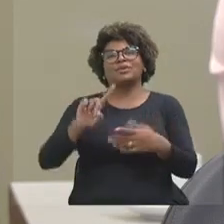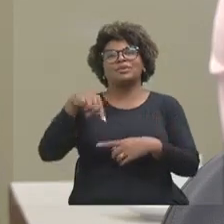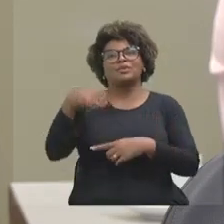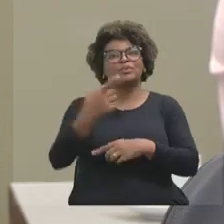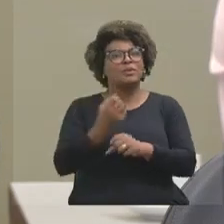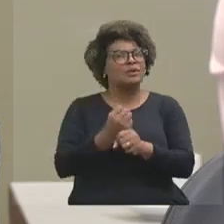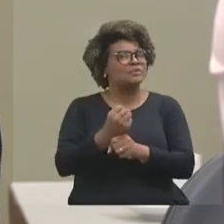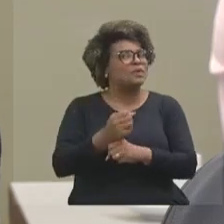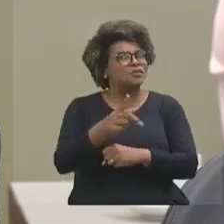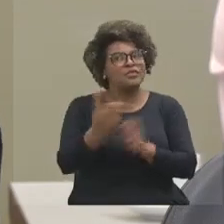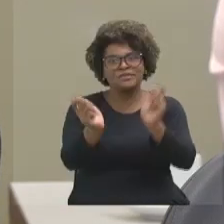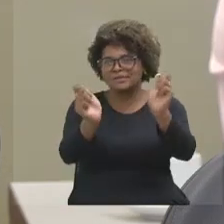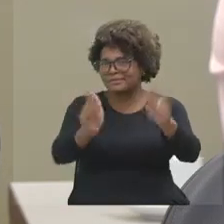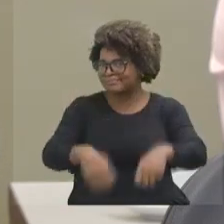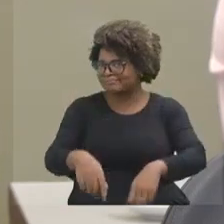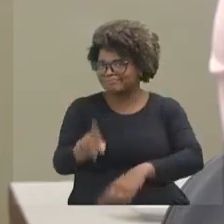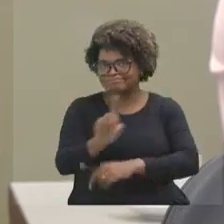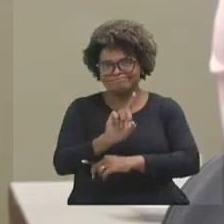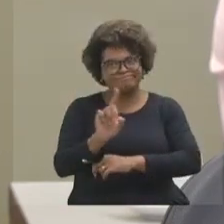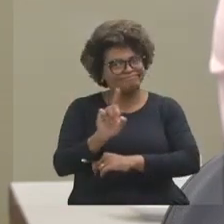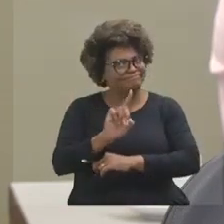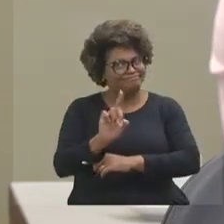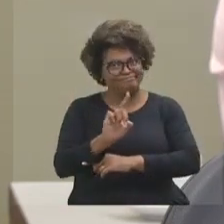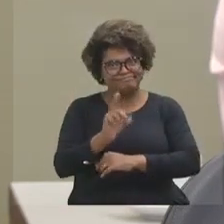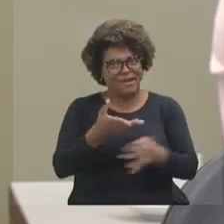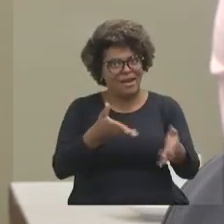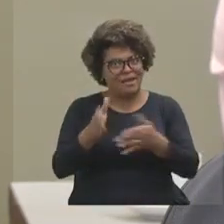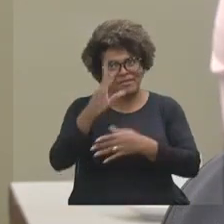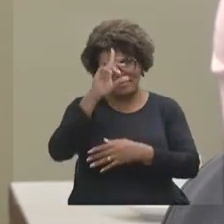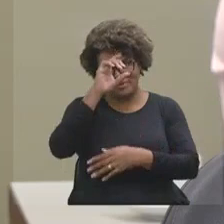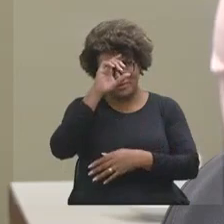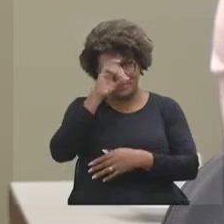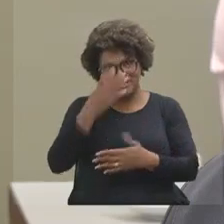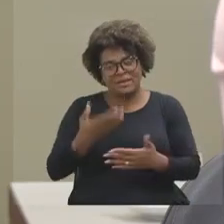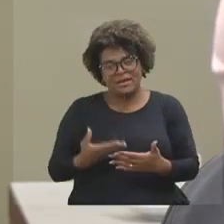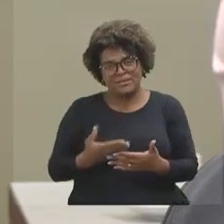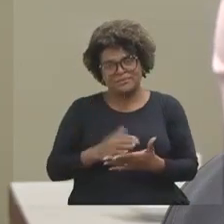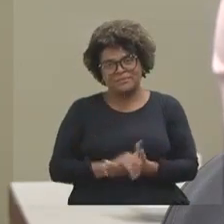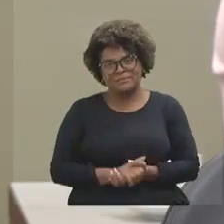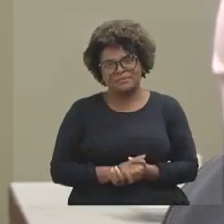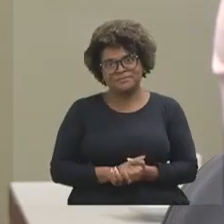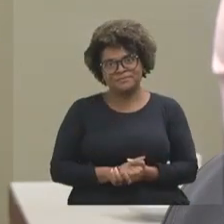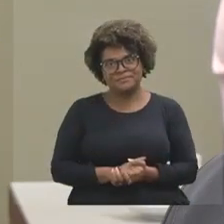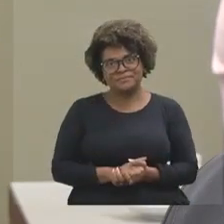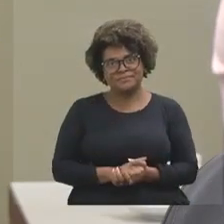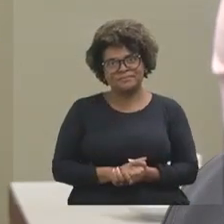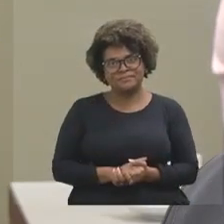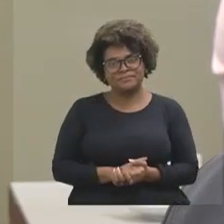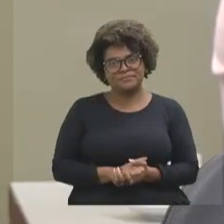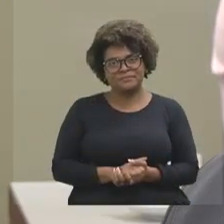o senhor não consegue passar os mamouglas para os hospitais e nessa questão dos dos